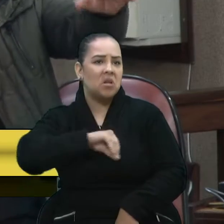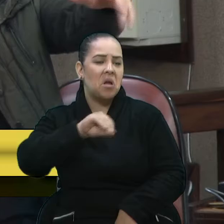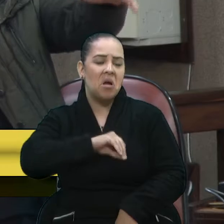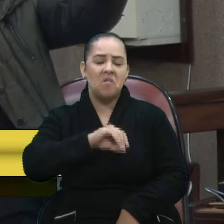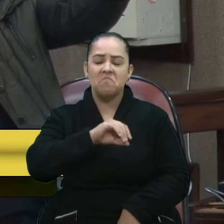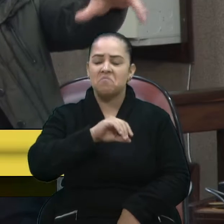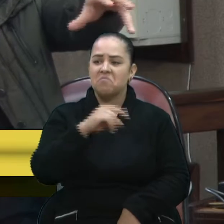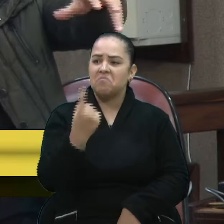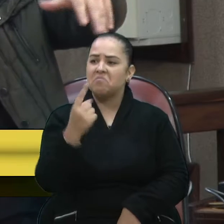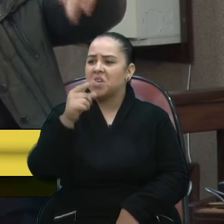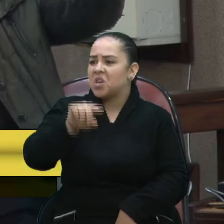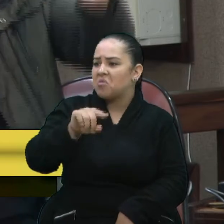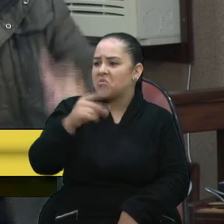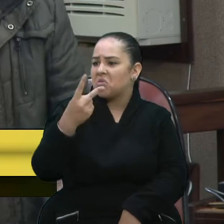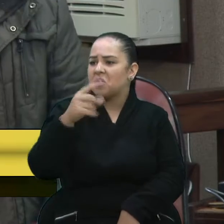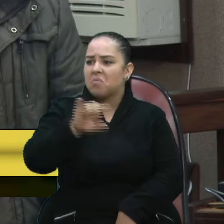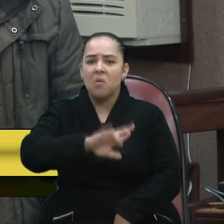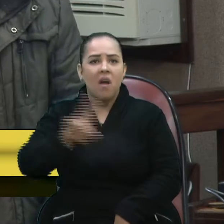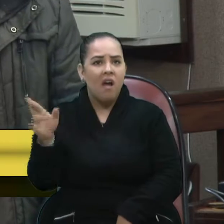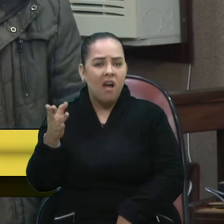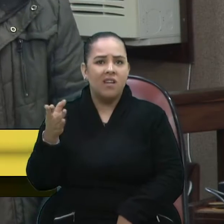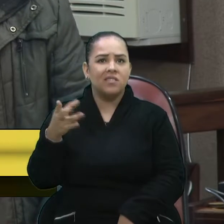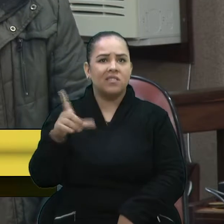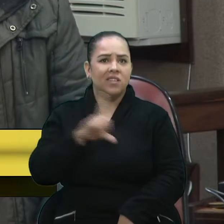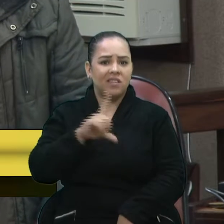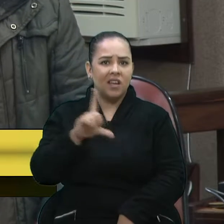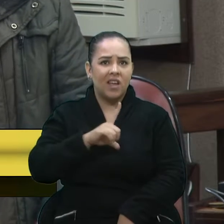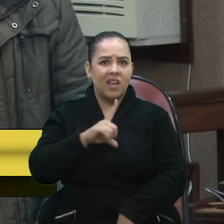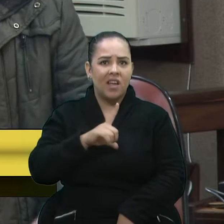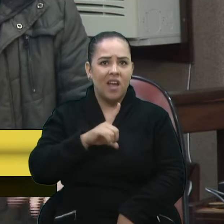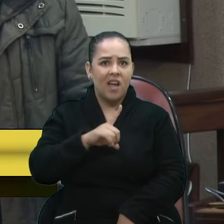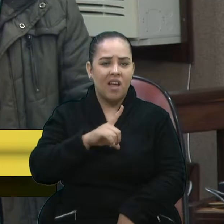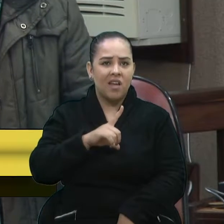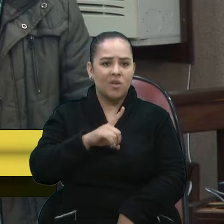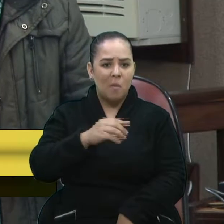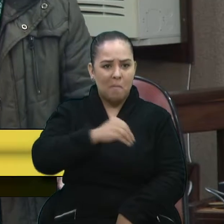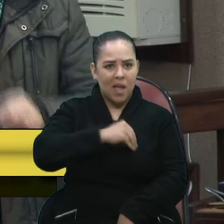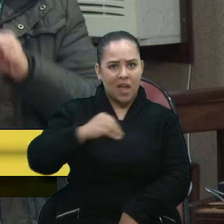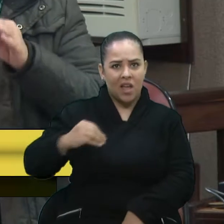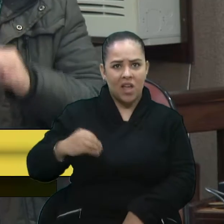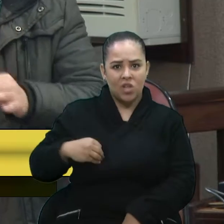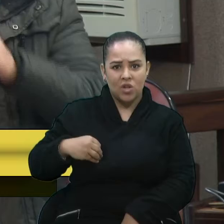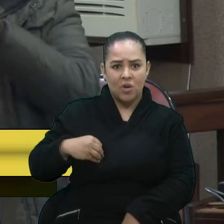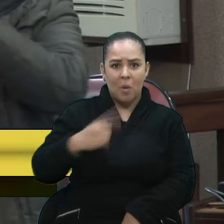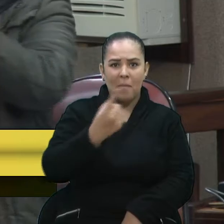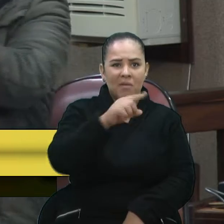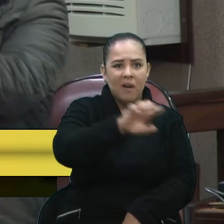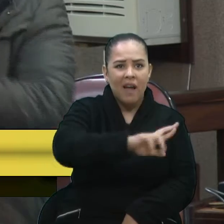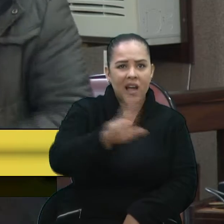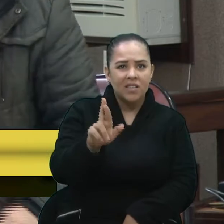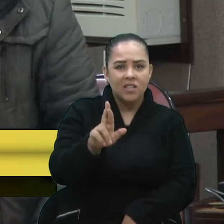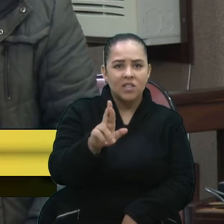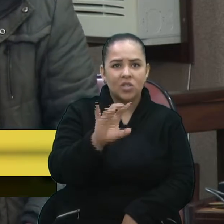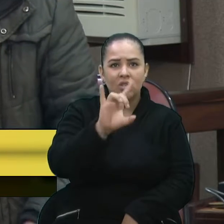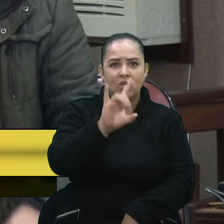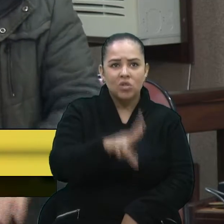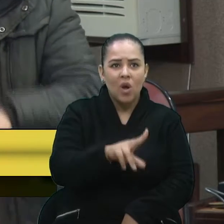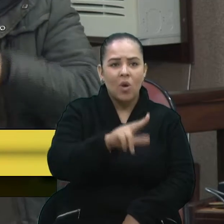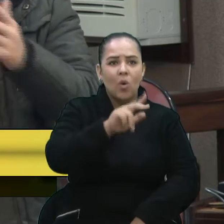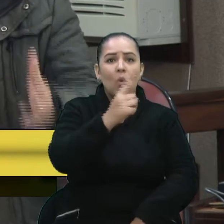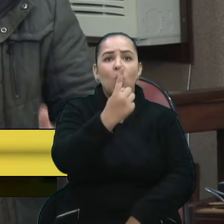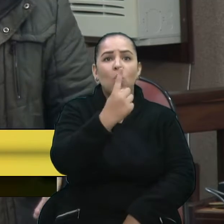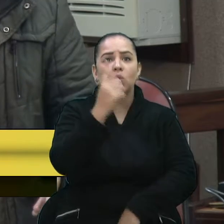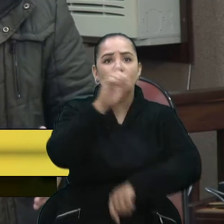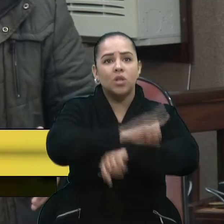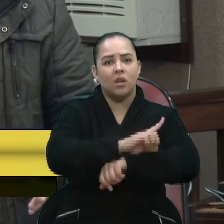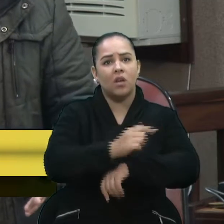médicos são contratados por 1.000 e poucos reais o plantão. O que nós temos que discutir é saúde pública e condições para todo mundo. Eu podia ganhar